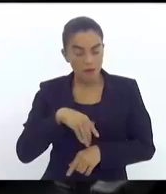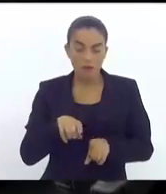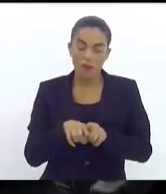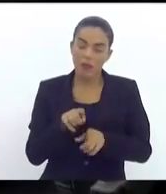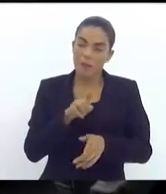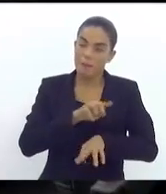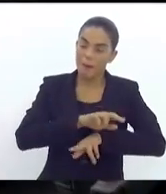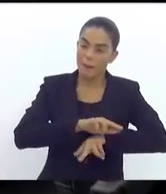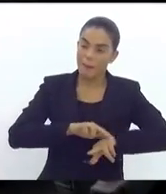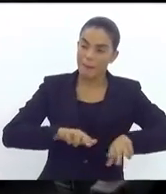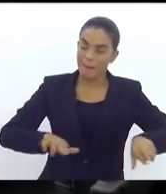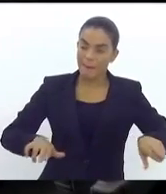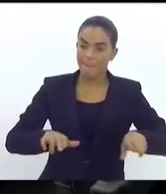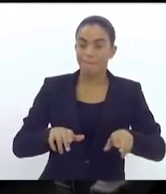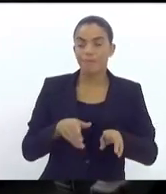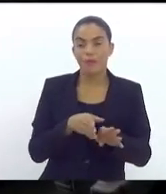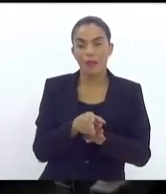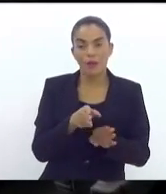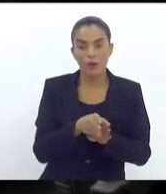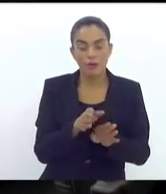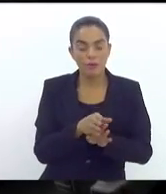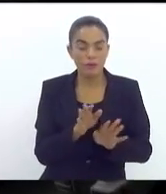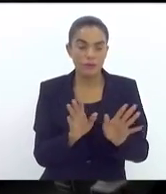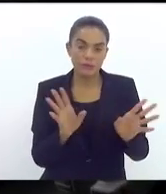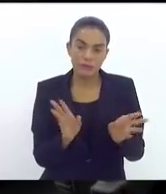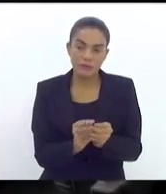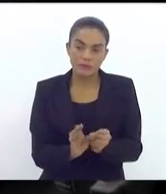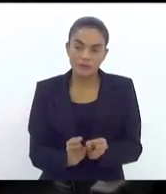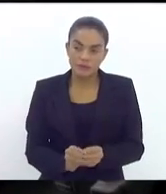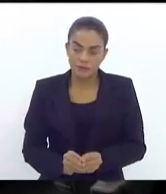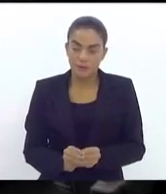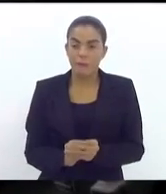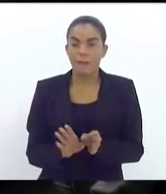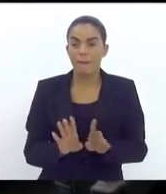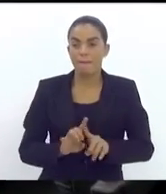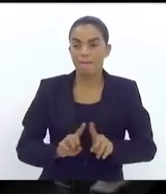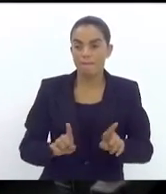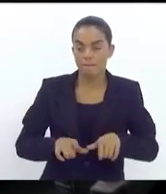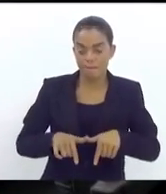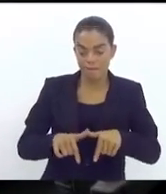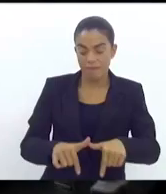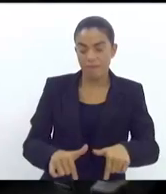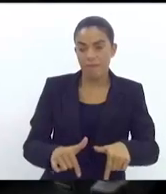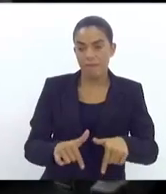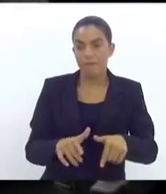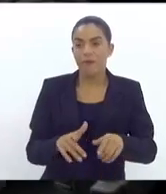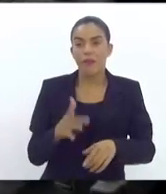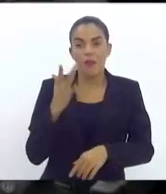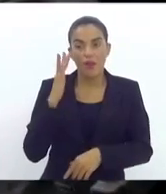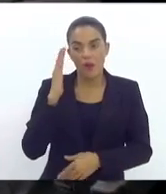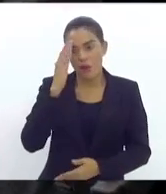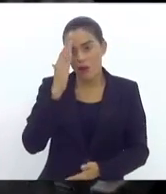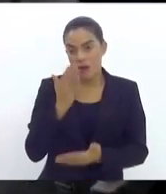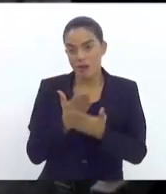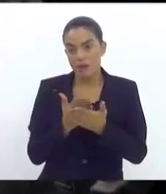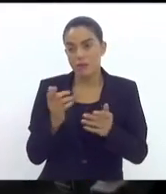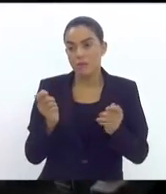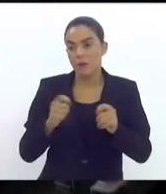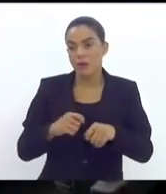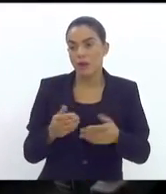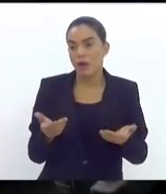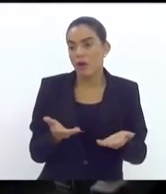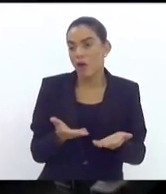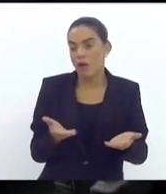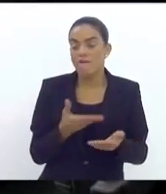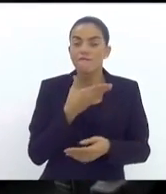que recomenda evitarmos simplificações, mas, a título ilustrativo, creio que posso afirmar que se eu agora